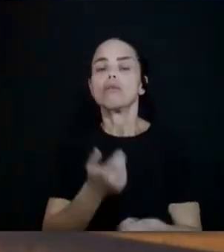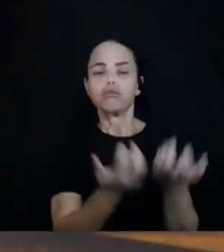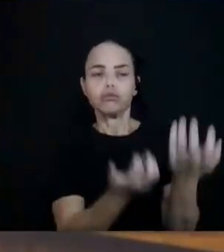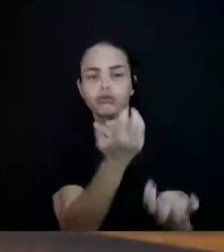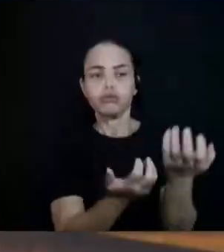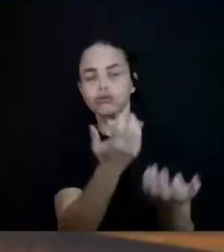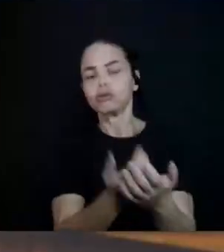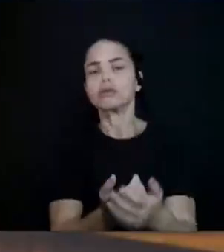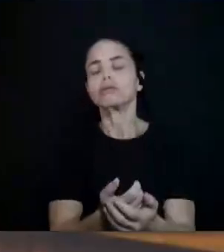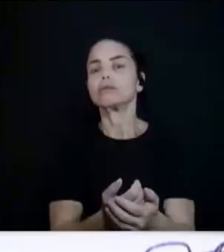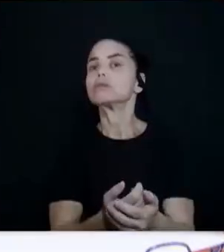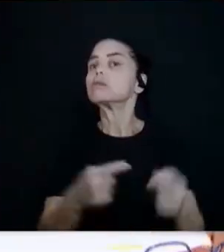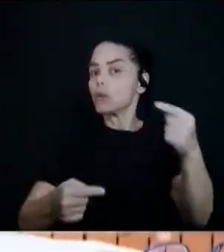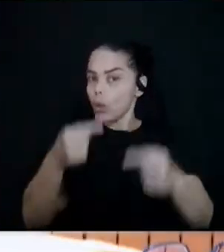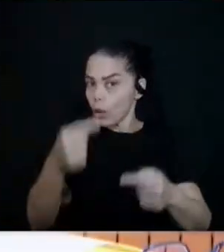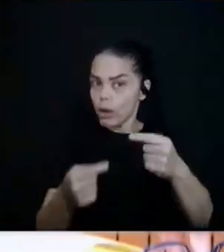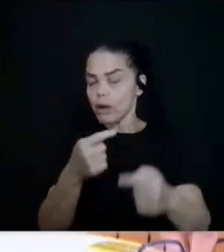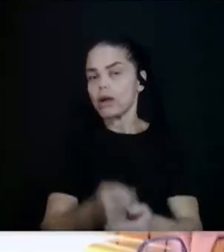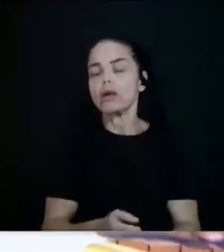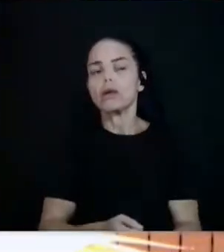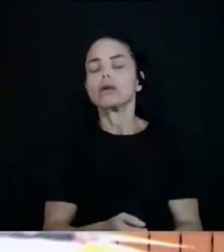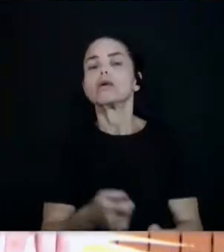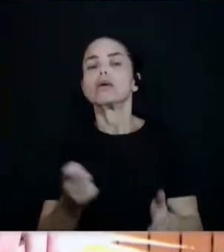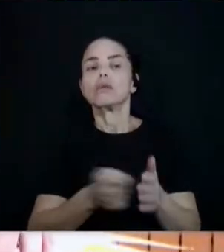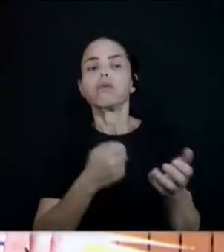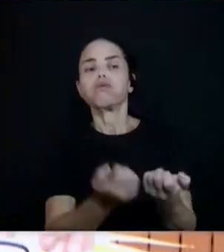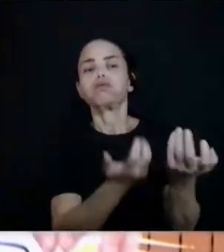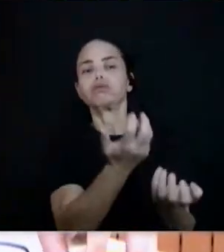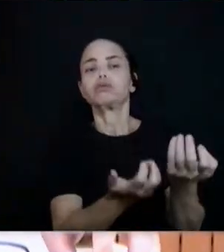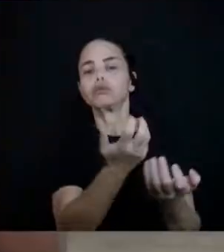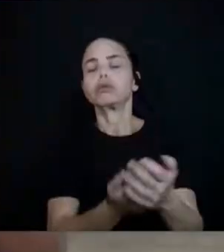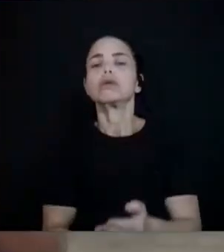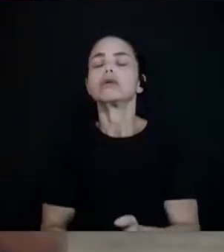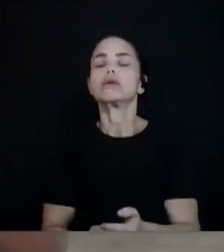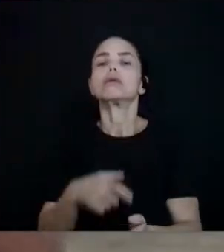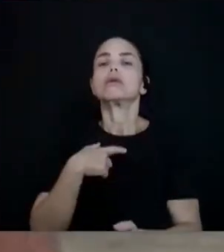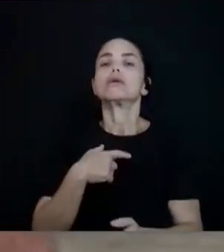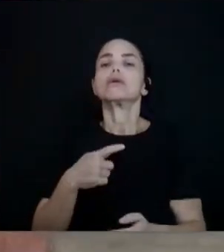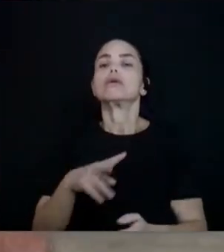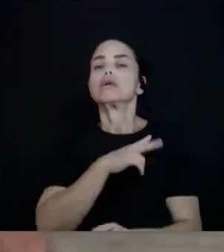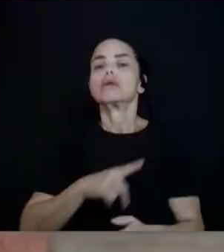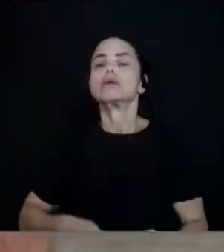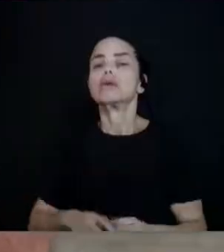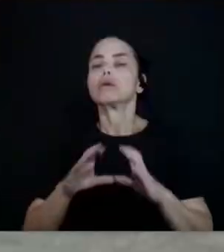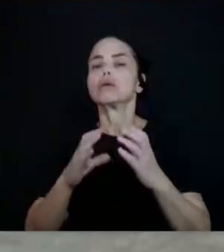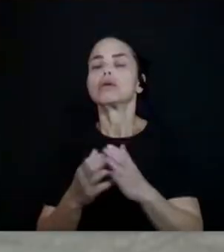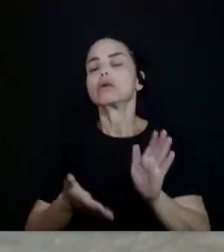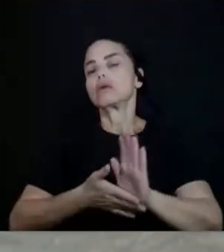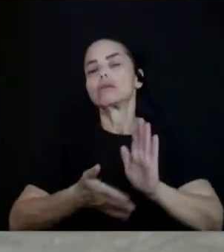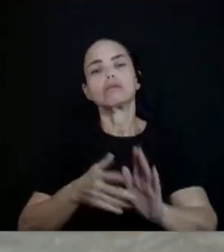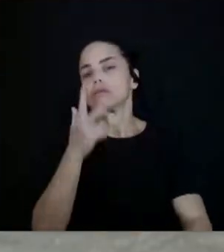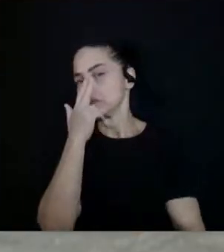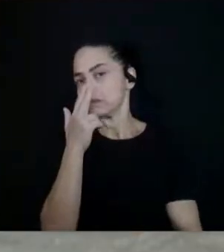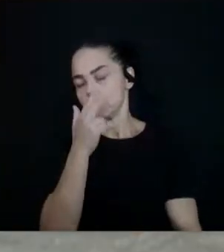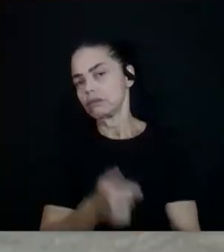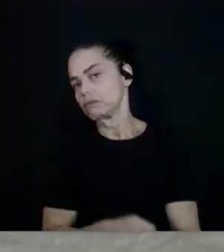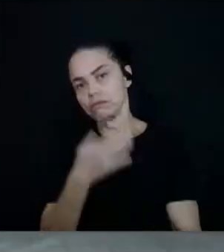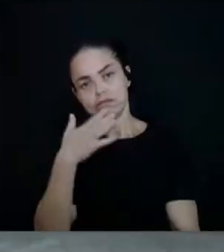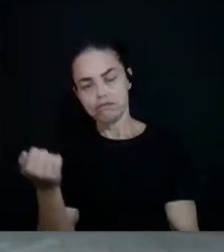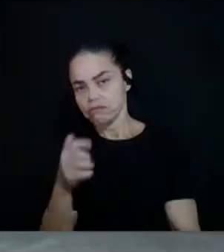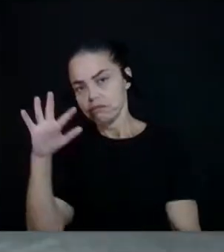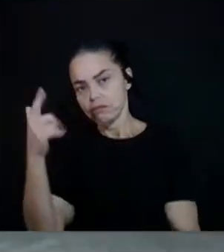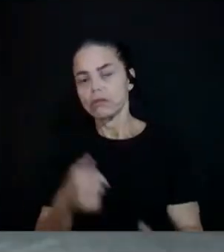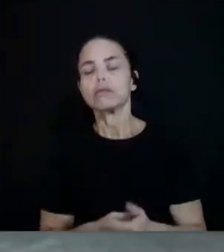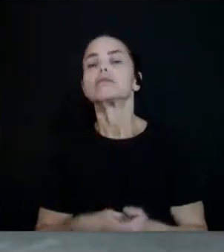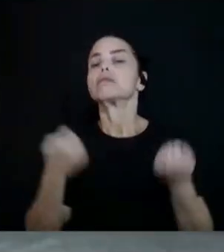em debate. Para o presidente da comissão, vereador Wagner Romão, a proposta não parece ser a melhor solução e